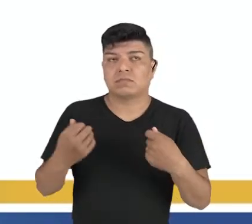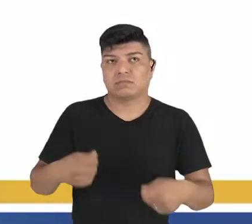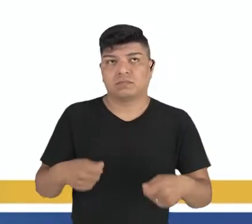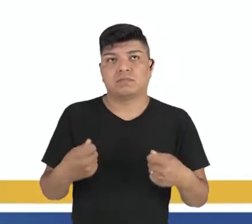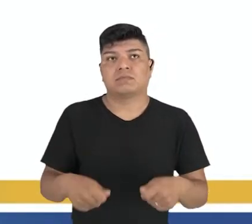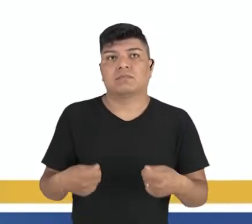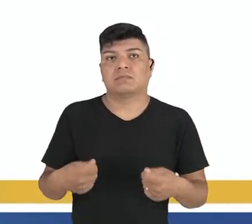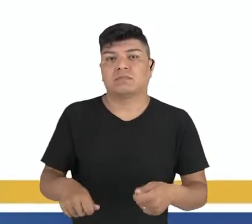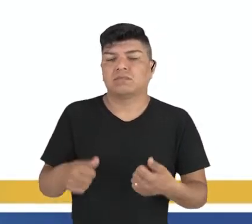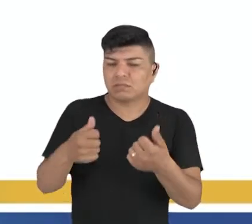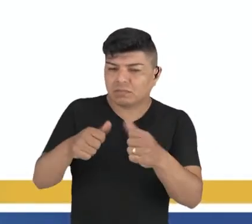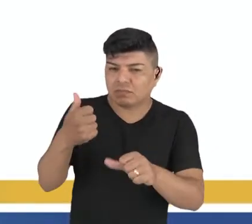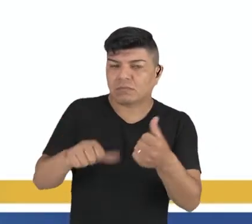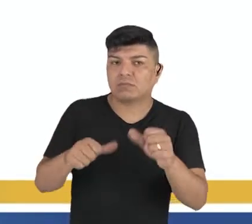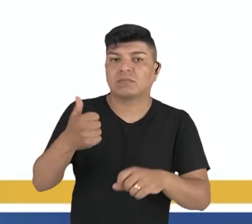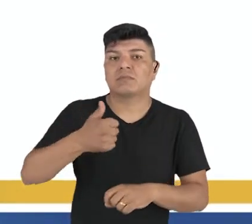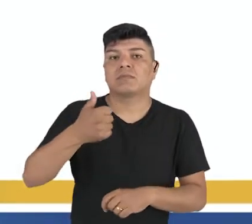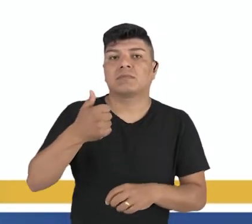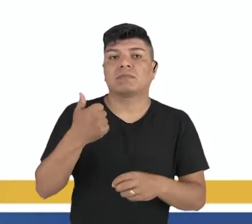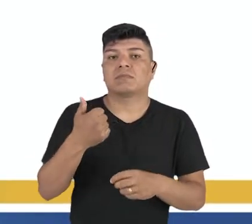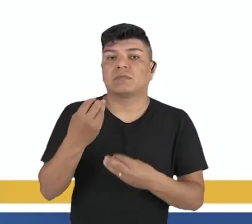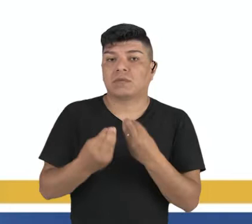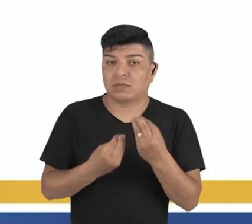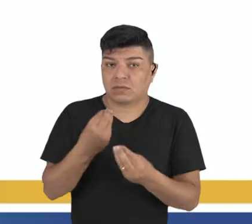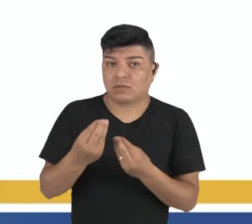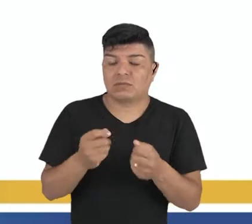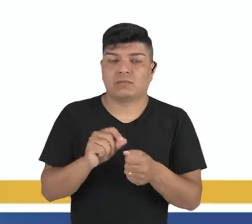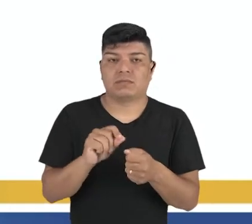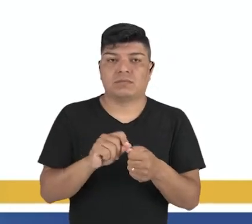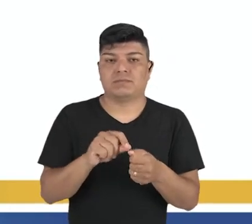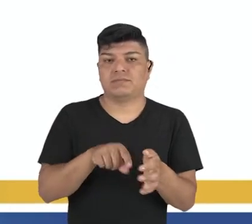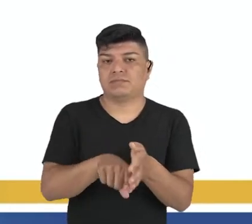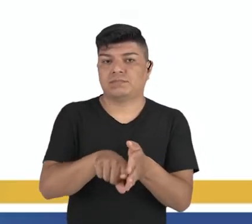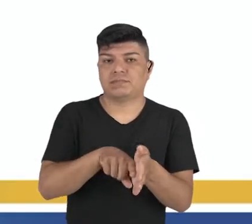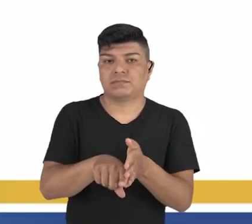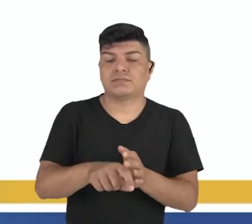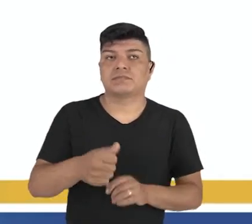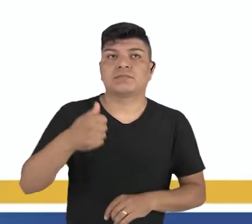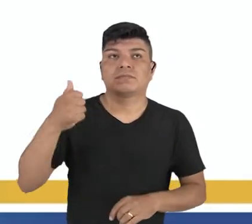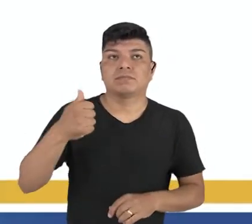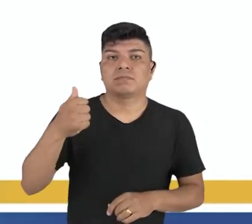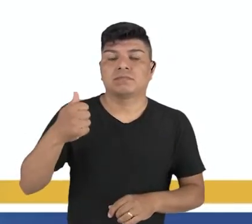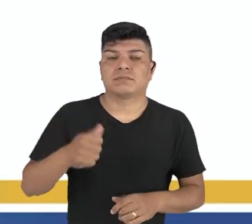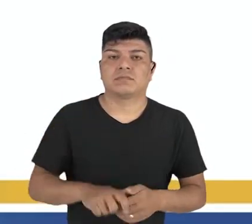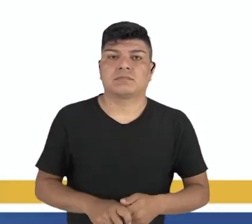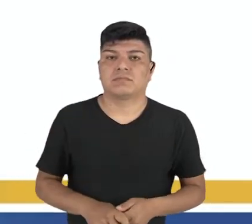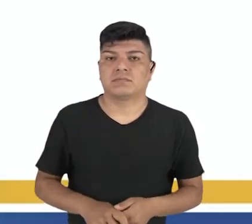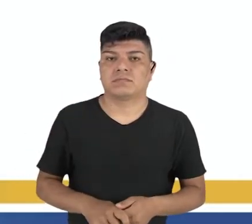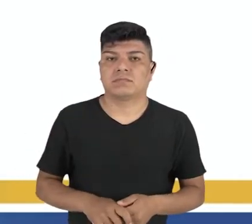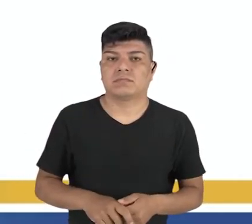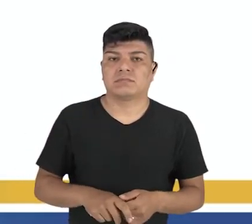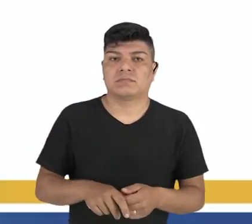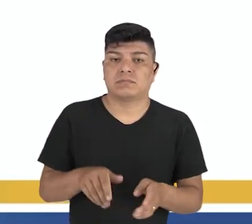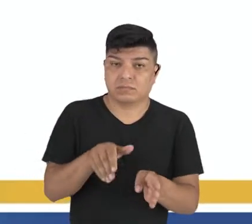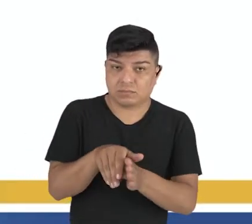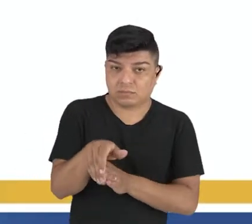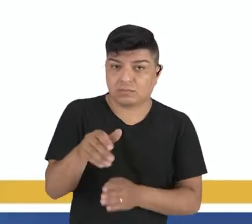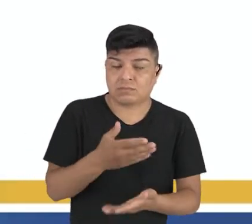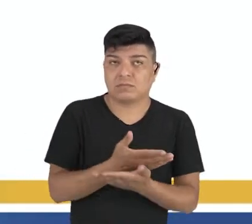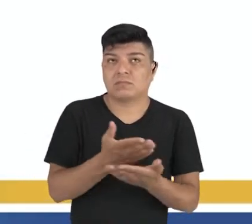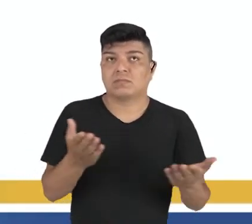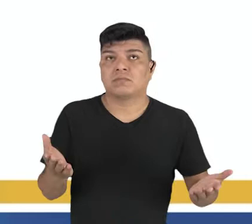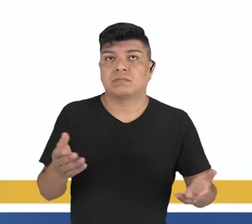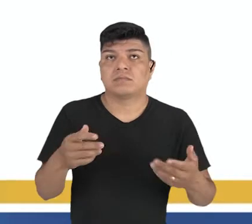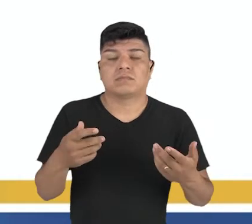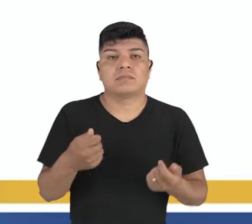precisa analisar como você vai fazer essa pesquisa. Primeiro ponto, primeira dica que eu dou para vocês é que vocês